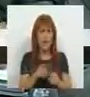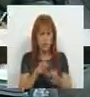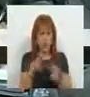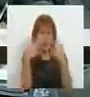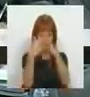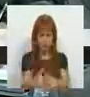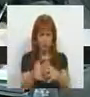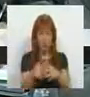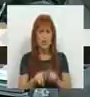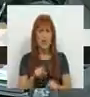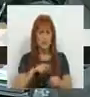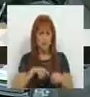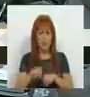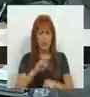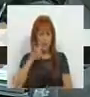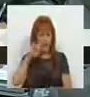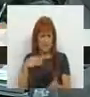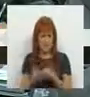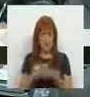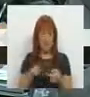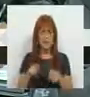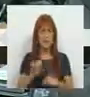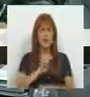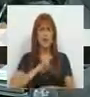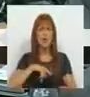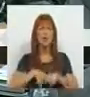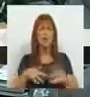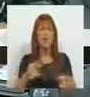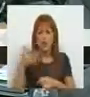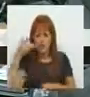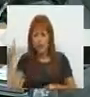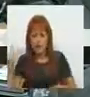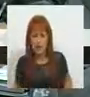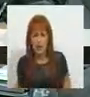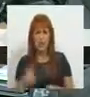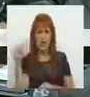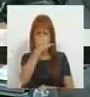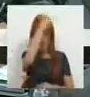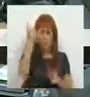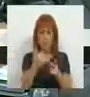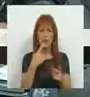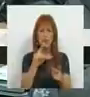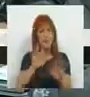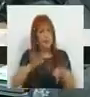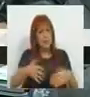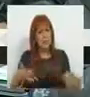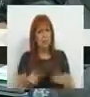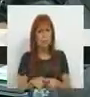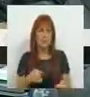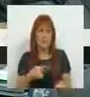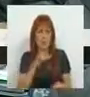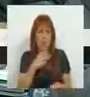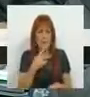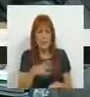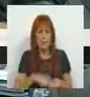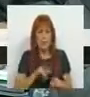eixo estruturante da nossa política de defesa e mesmo da nossa política externa? Uma segunda questão, e para terminar, enfim, já foi aqui